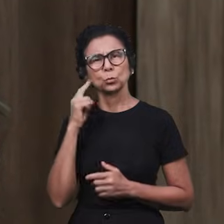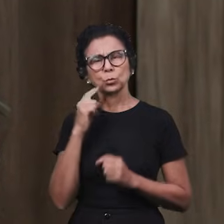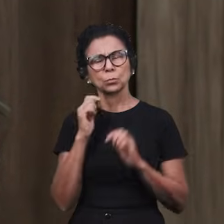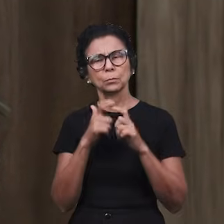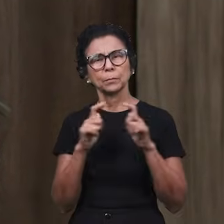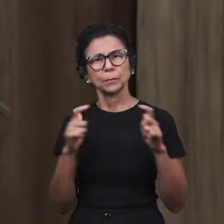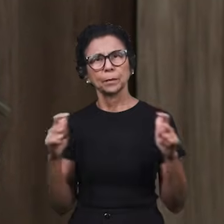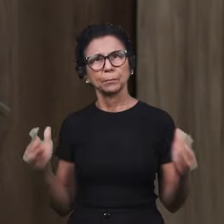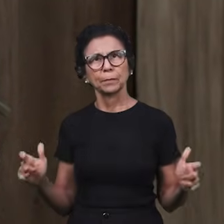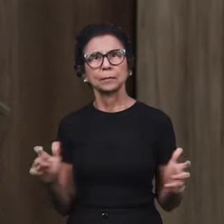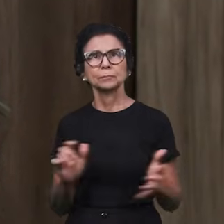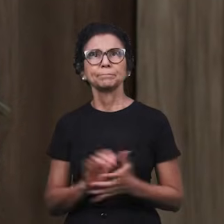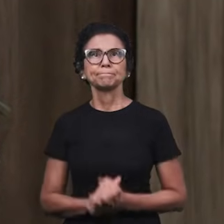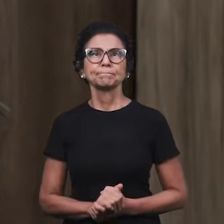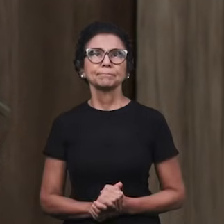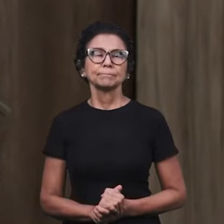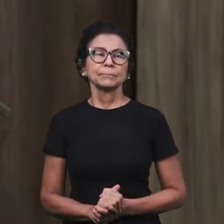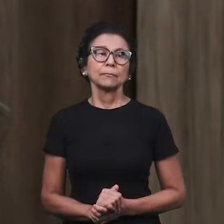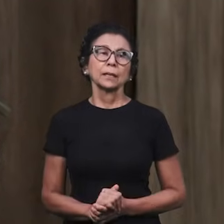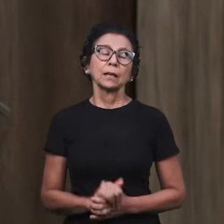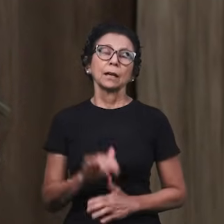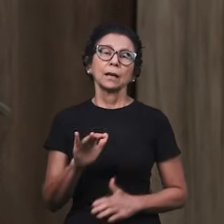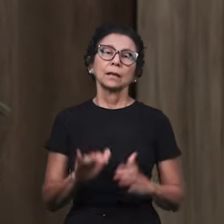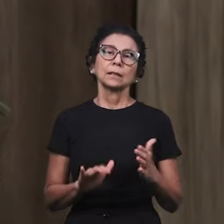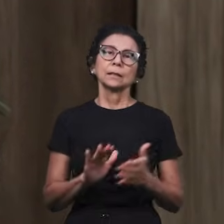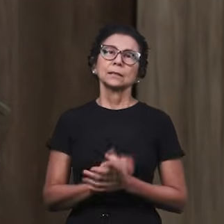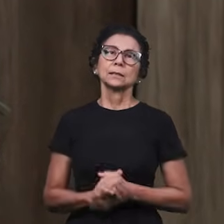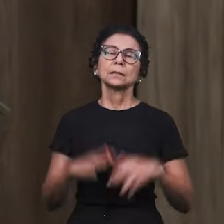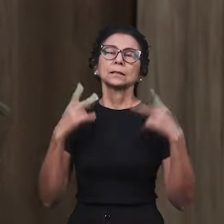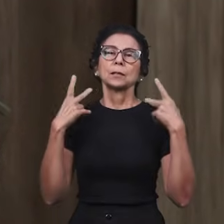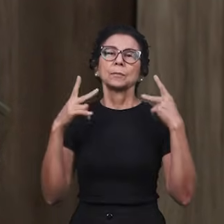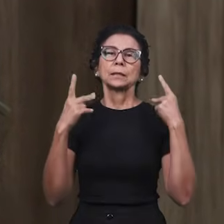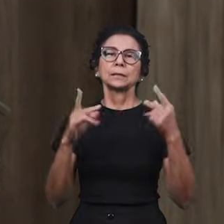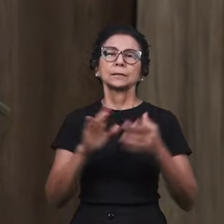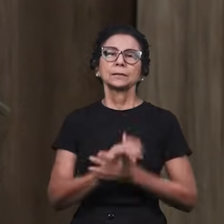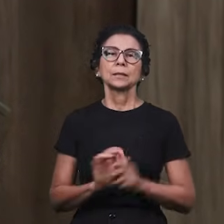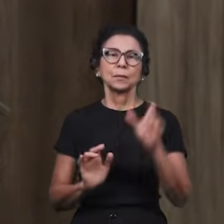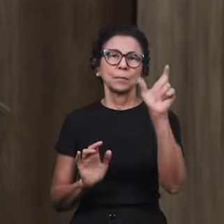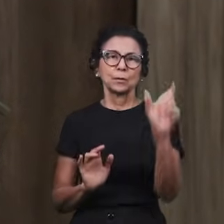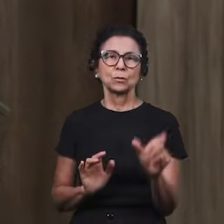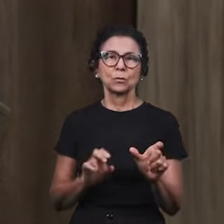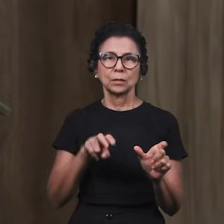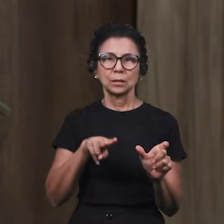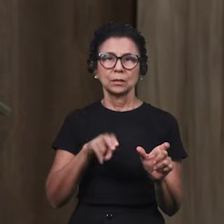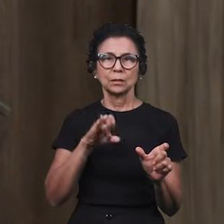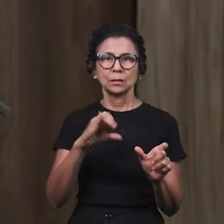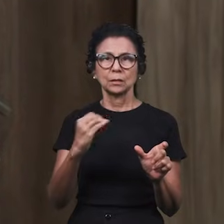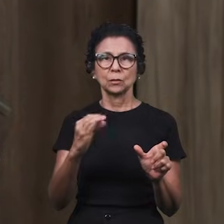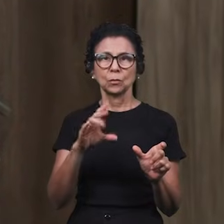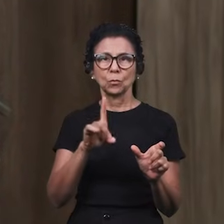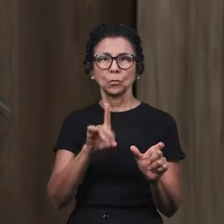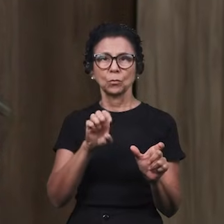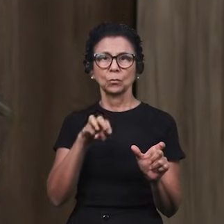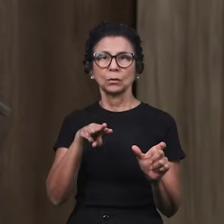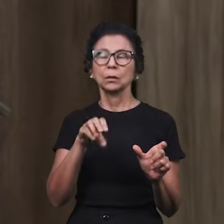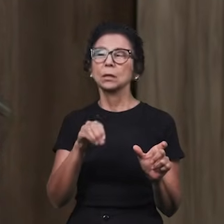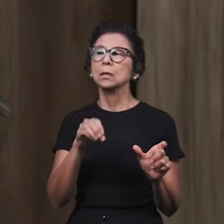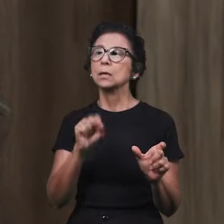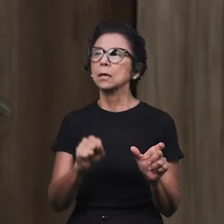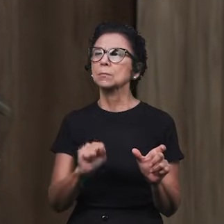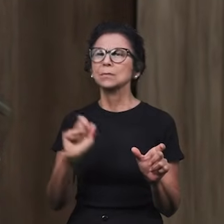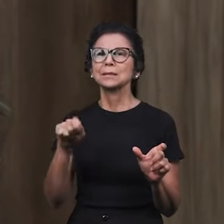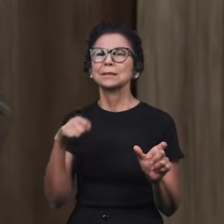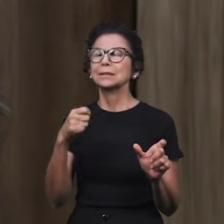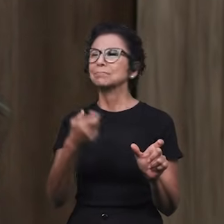pregando sobre Nicodemos. Quem é Nicodemos? Aí ele está falando já diretamente para a igreja. Vamos supor que é um culto